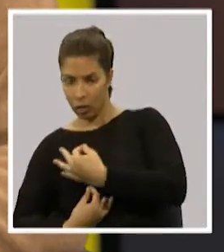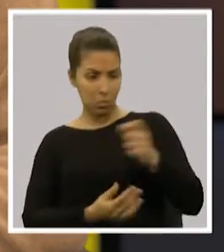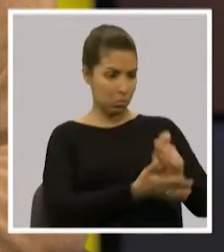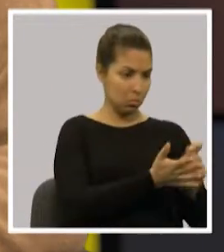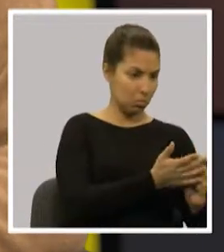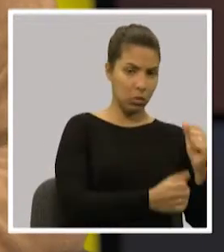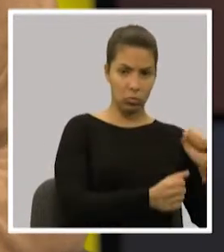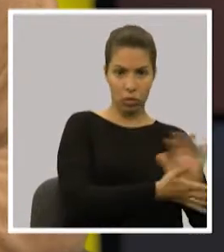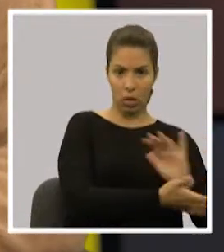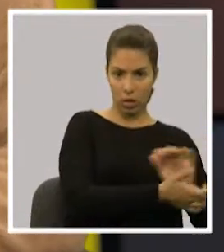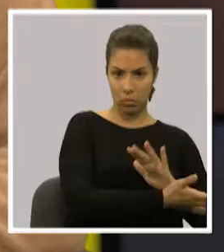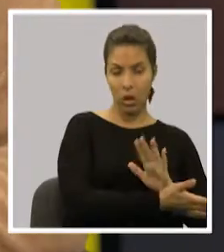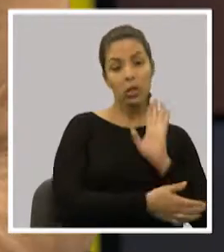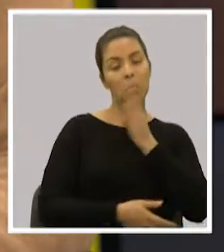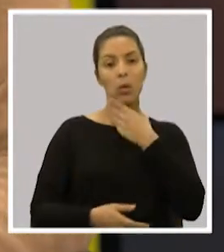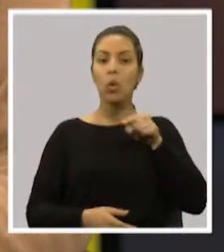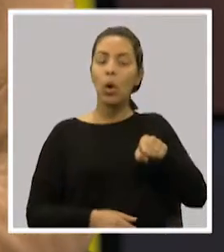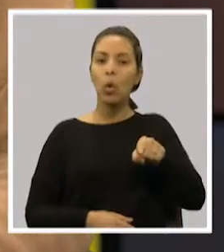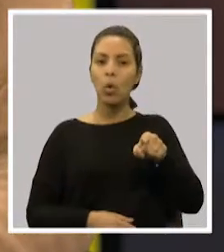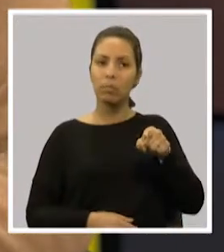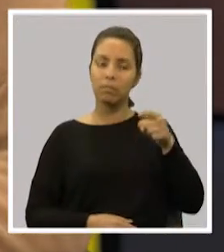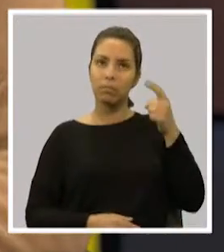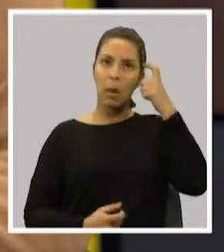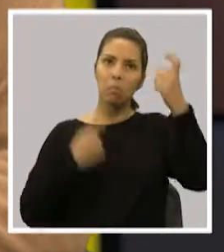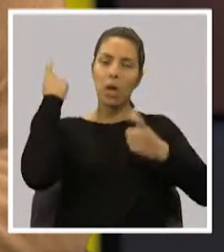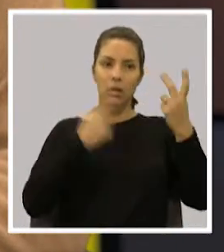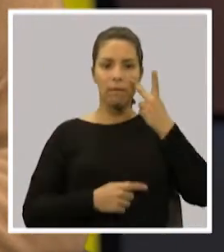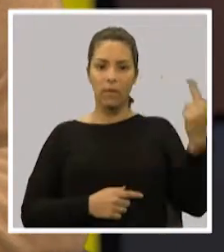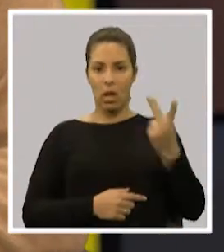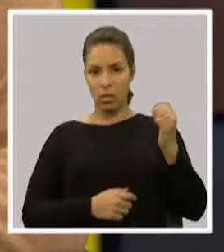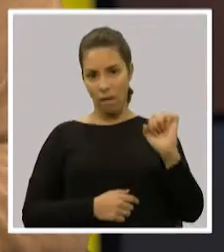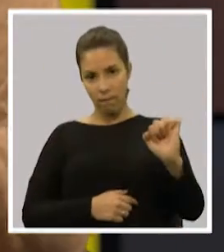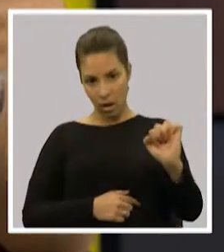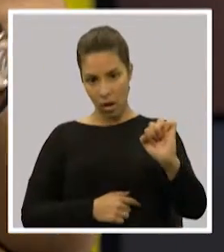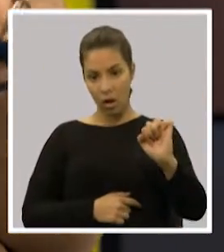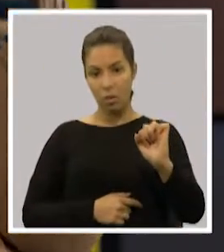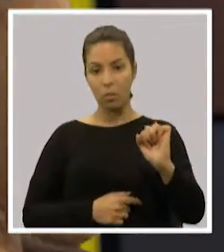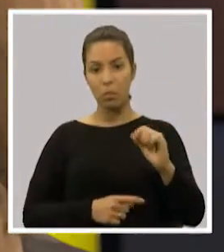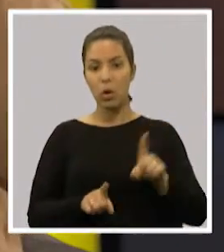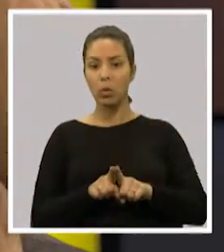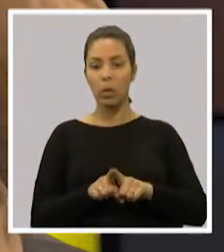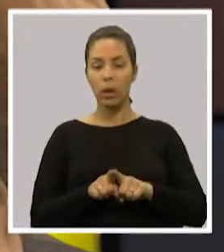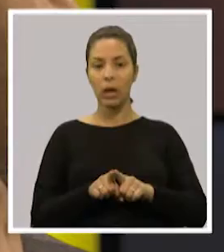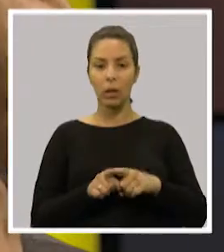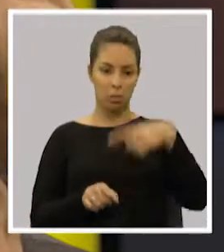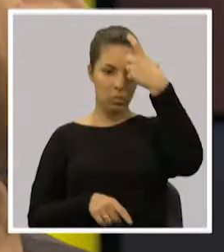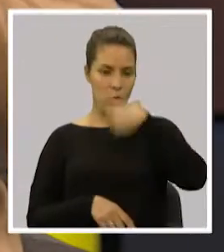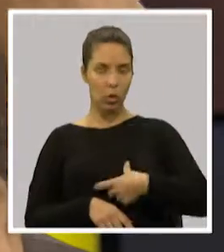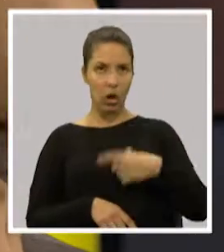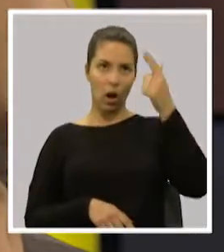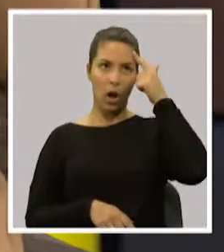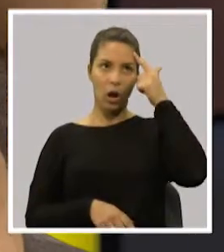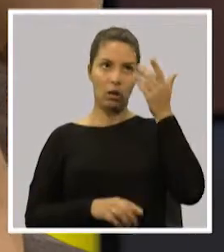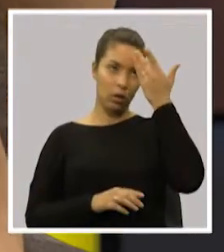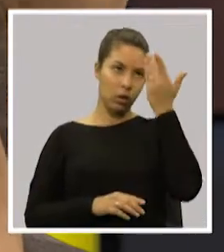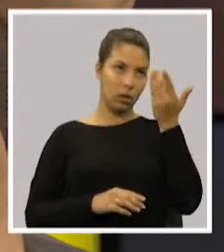Depende da maneira como se encara a vida, eu vejo assim, não é? Porque a pessoa não é constituída por gavetas.